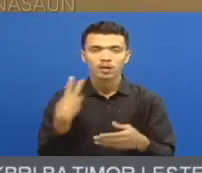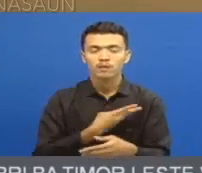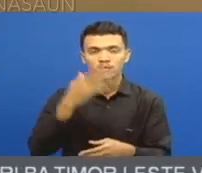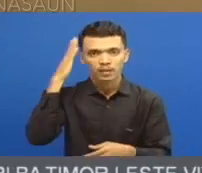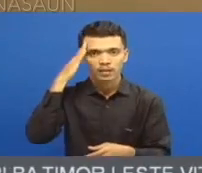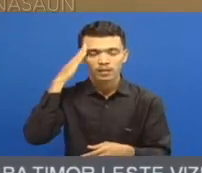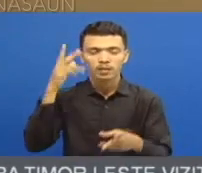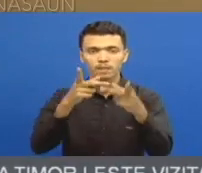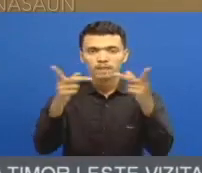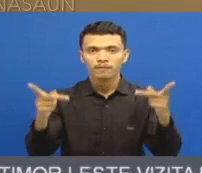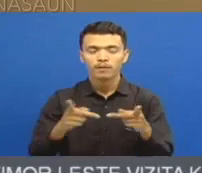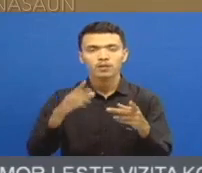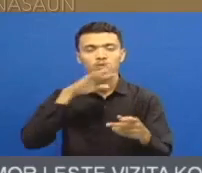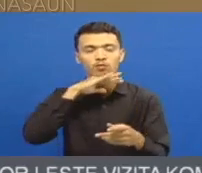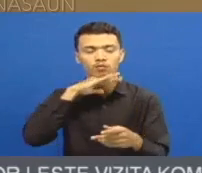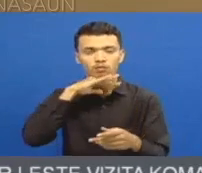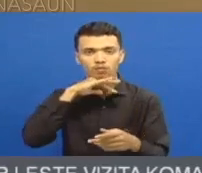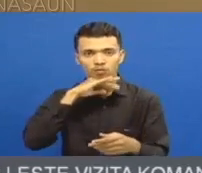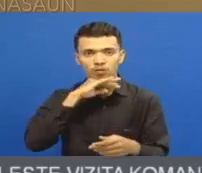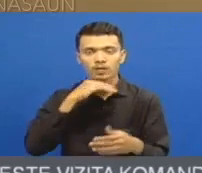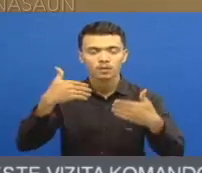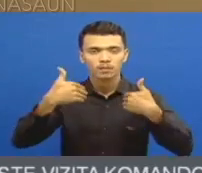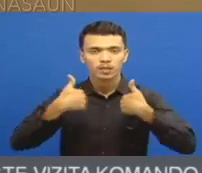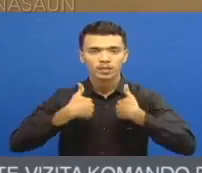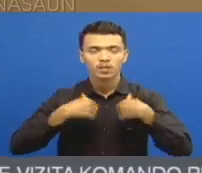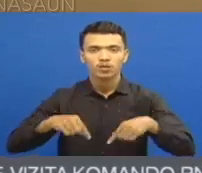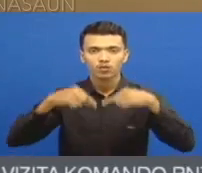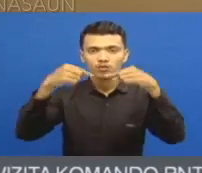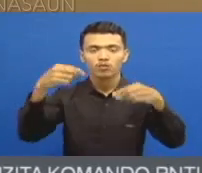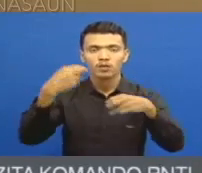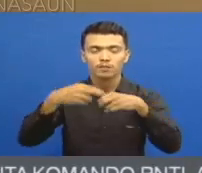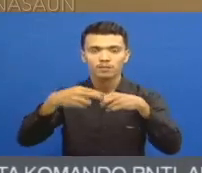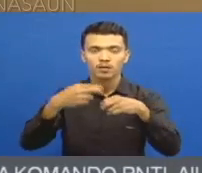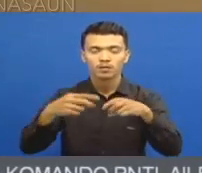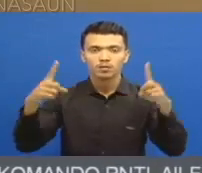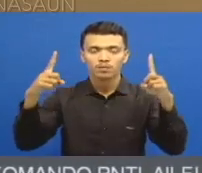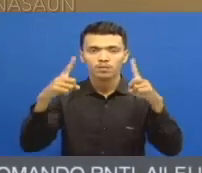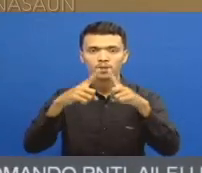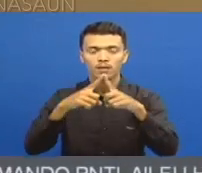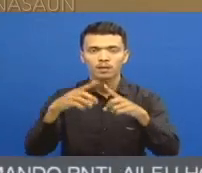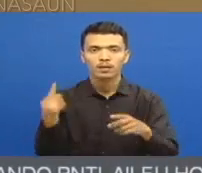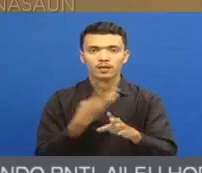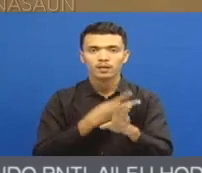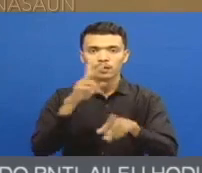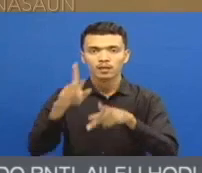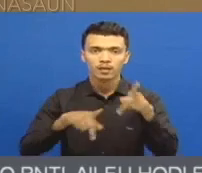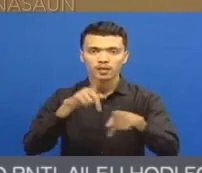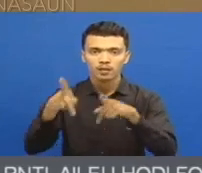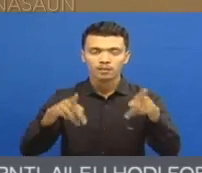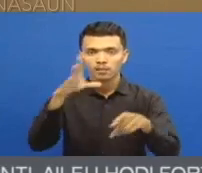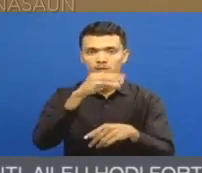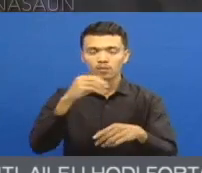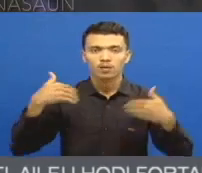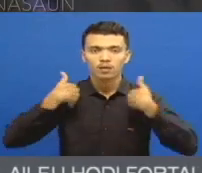katagen ambiente ga foer ga lixo ne be ia foi impacto tebes ou risco tebes ba ita ema nomos ba